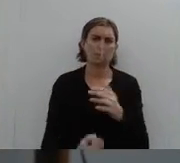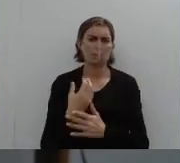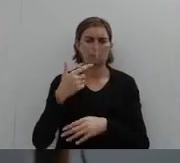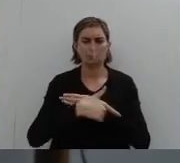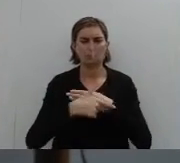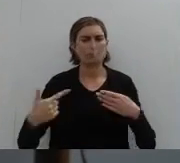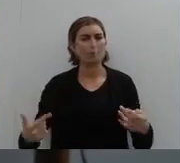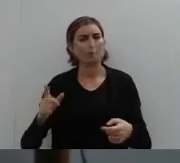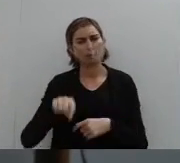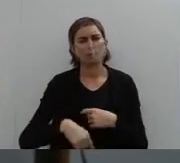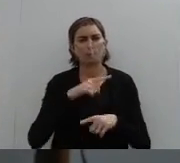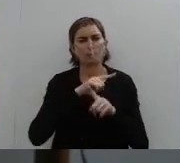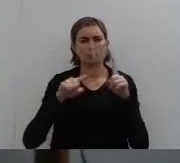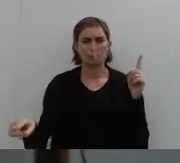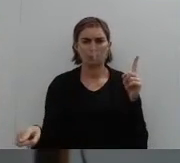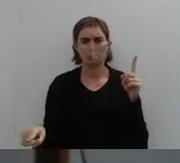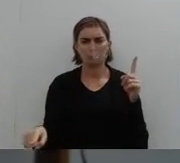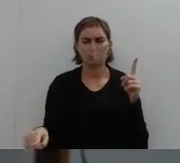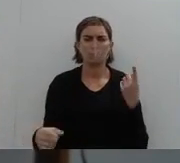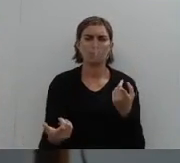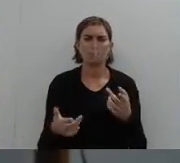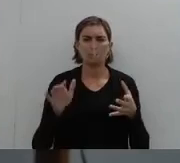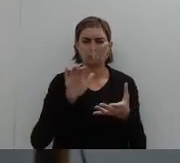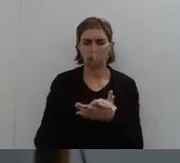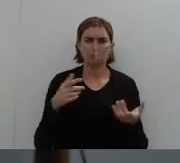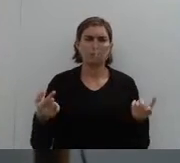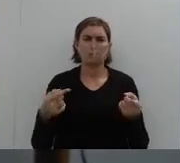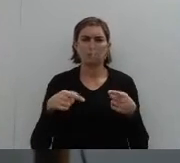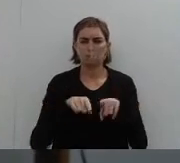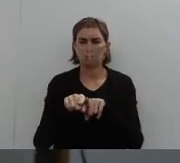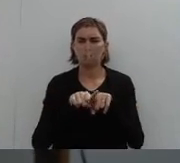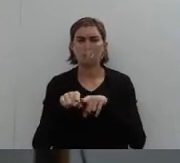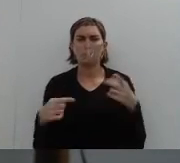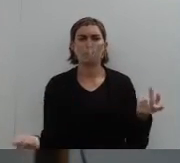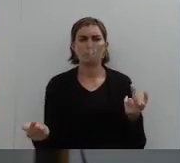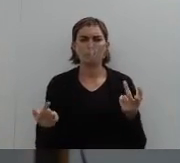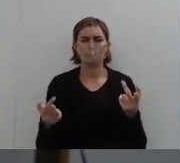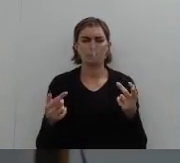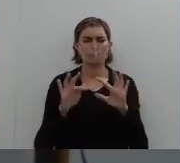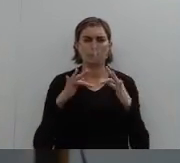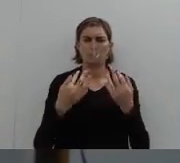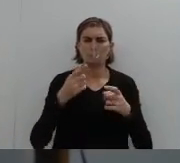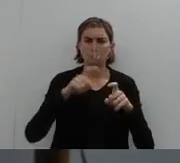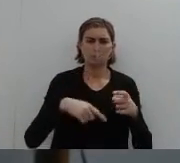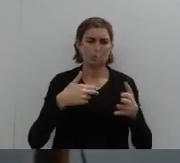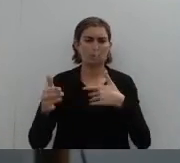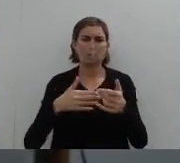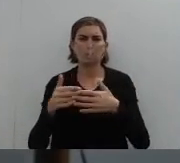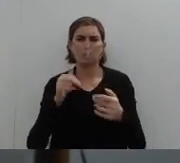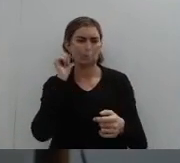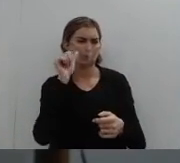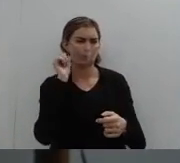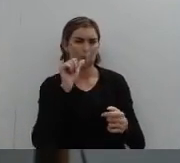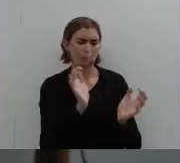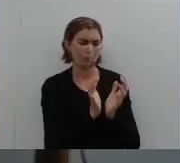moralidade, foi a proibição do incesto. Foi a proibição de ter acesso sexual a qualquer mulher